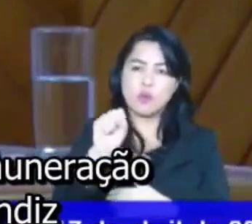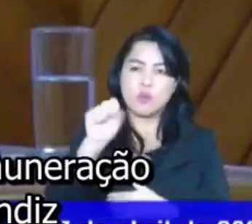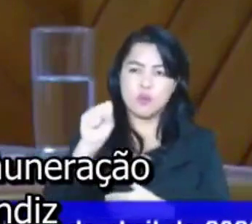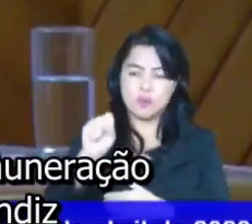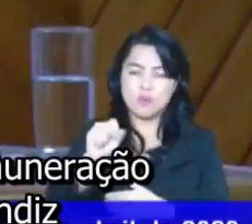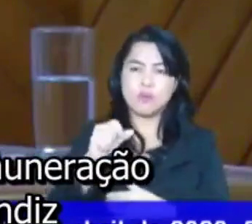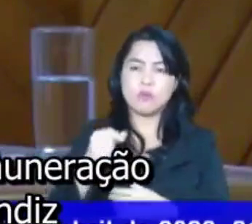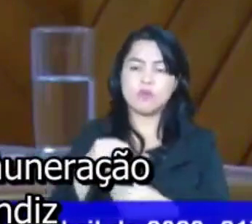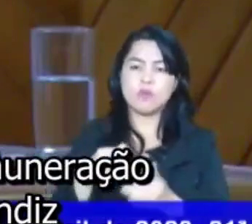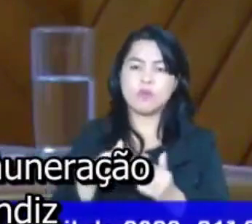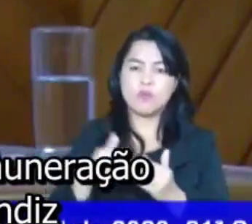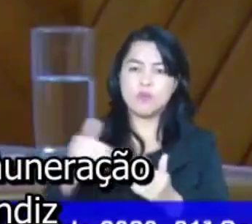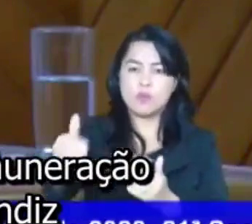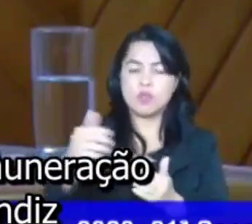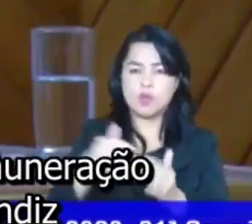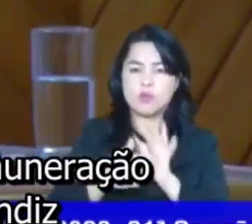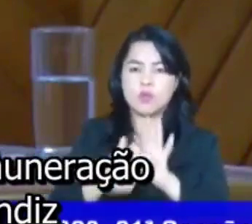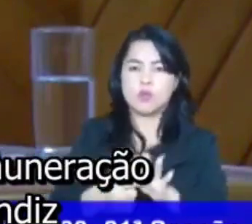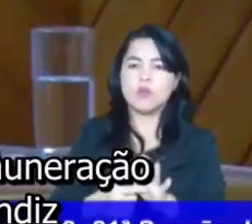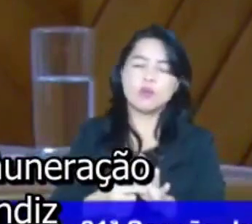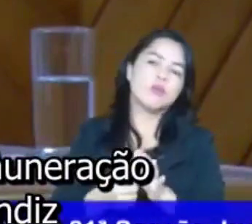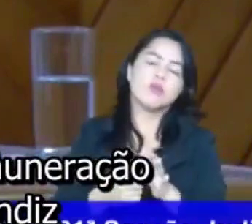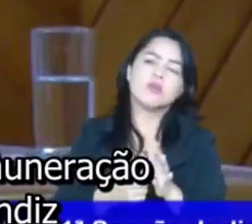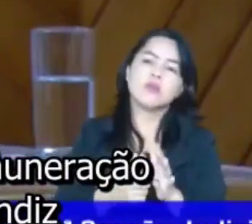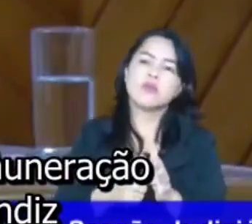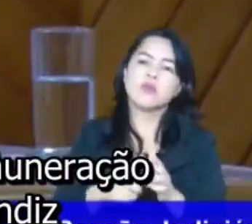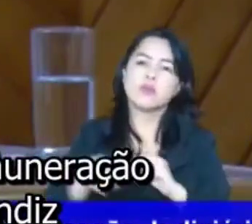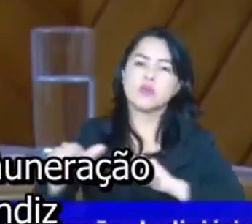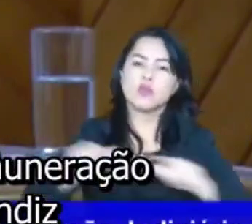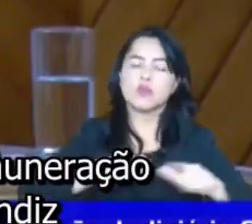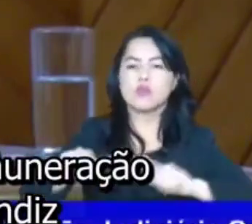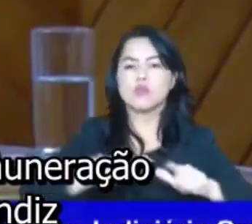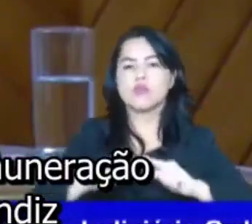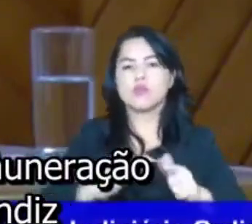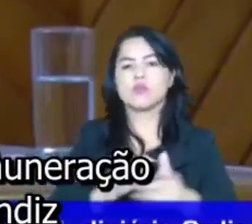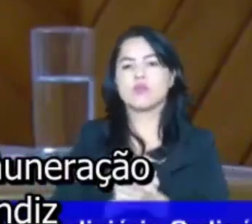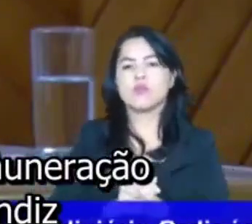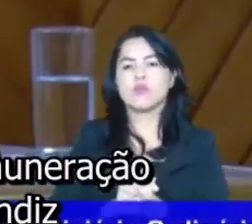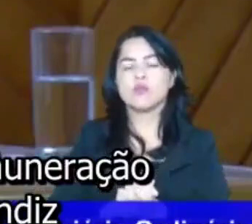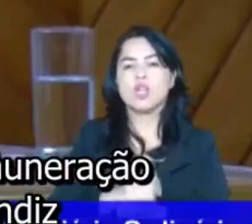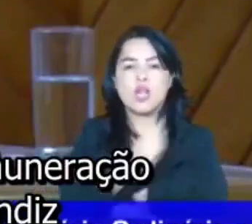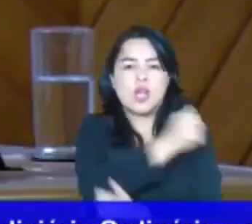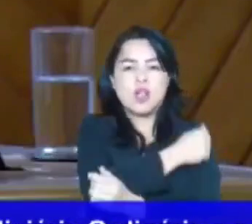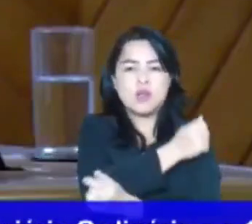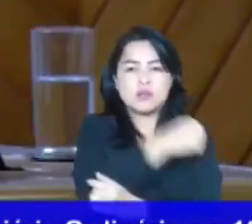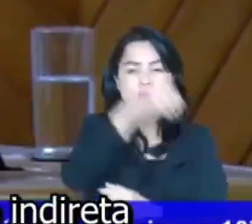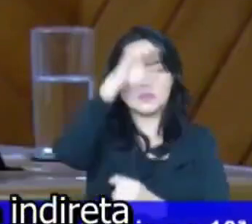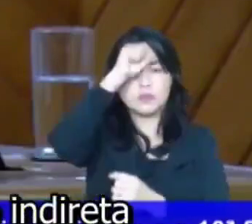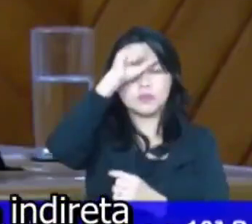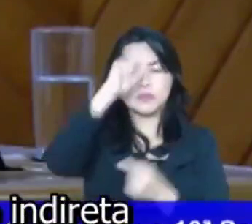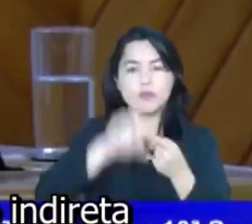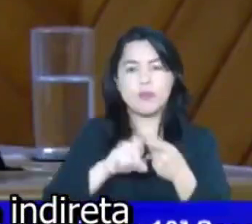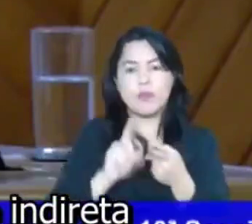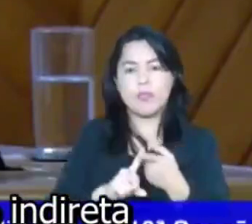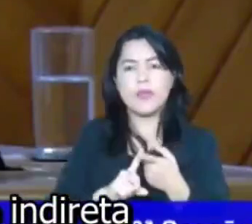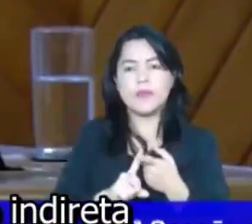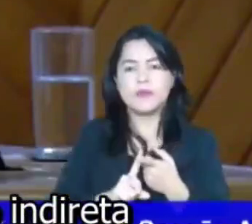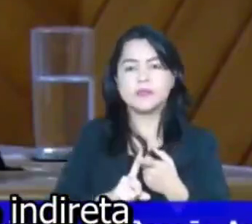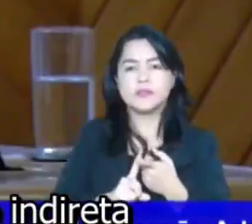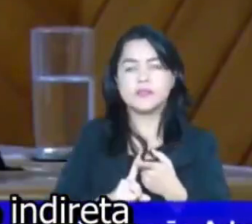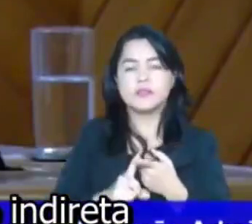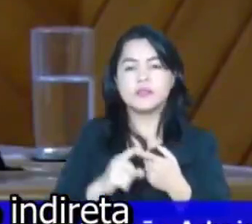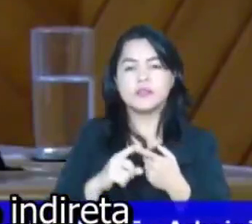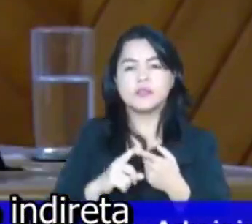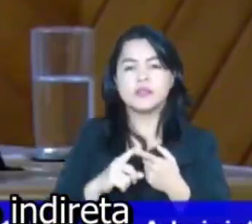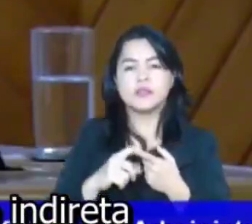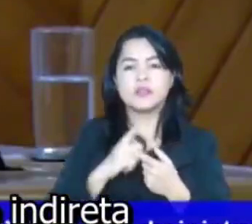que o critério de remuneração pelo período de trabalho prestado como aluno-aprendiz também estaria atendido